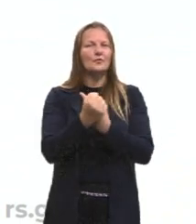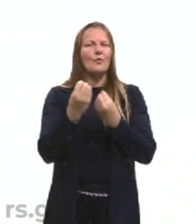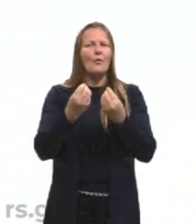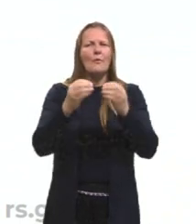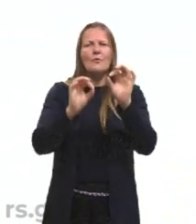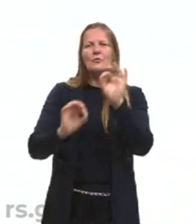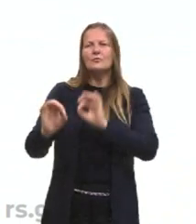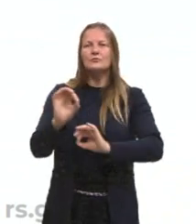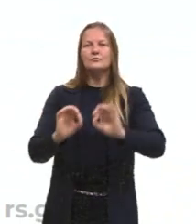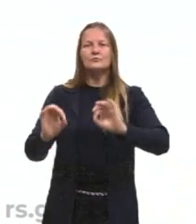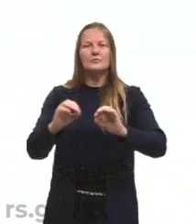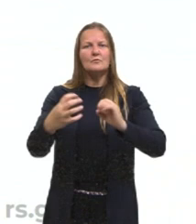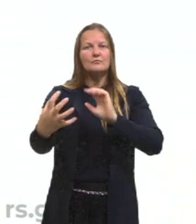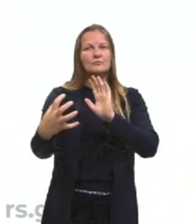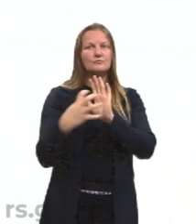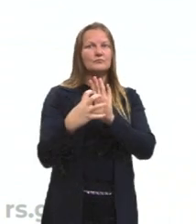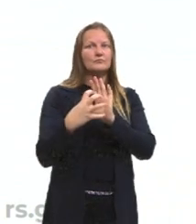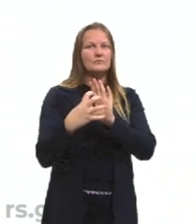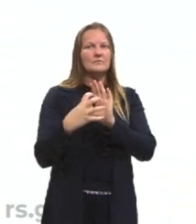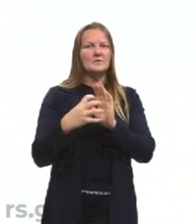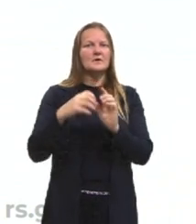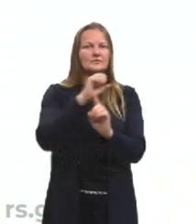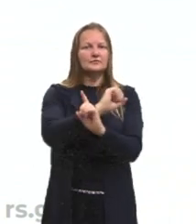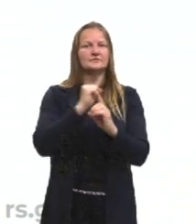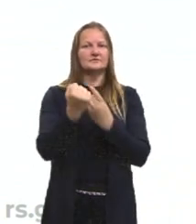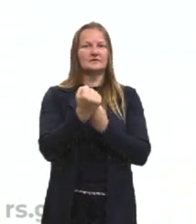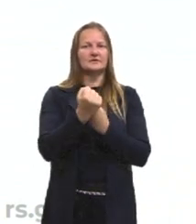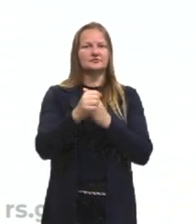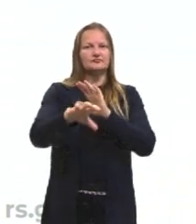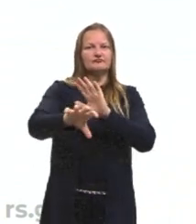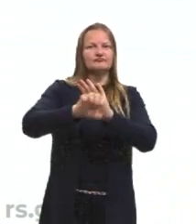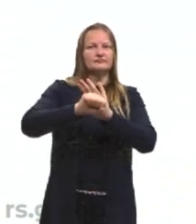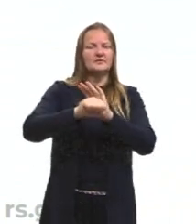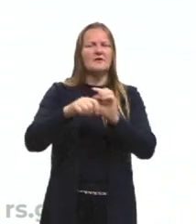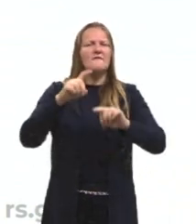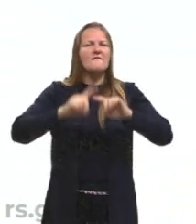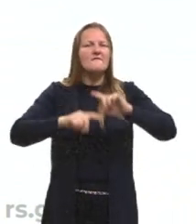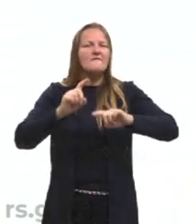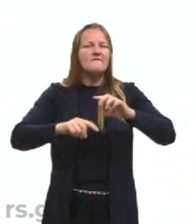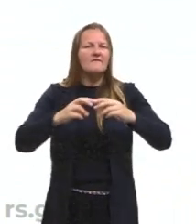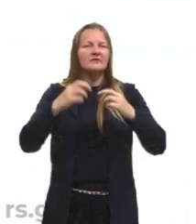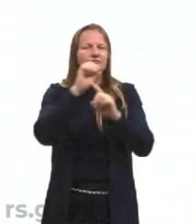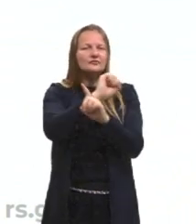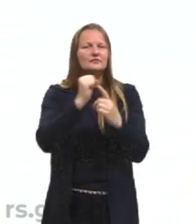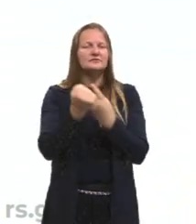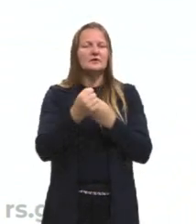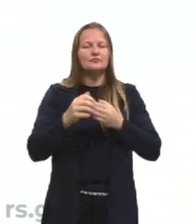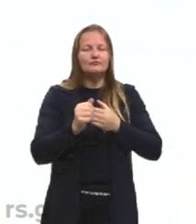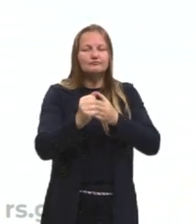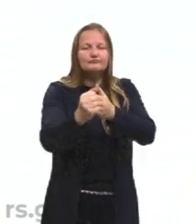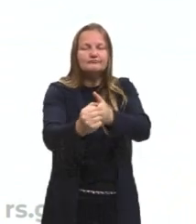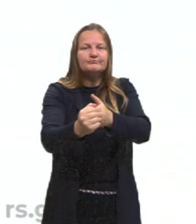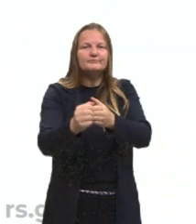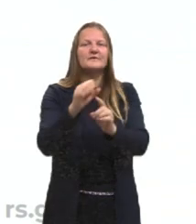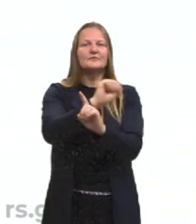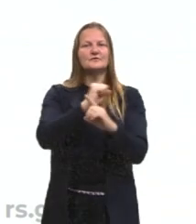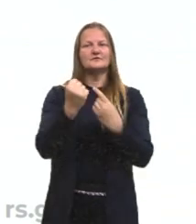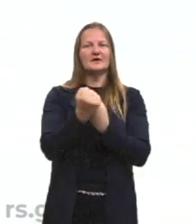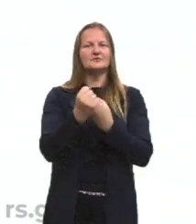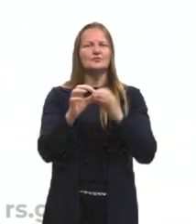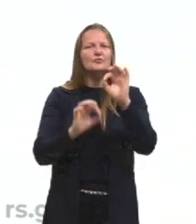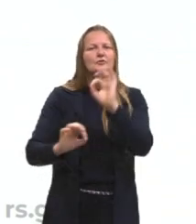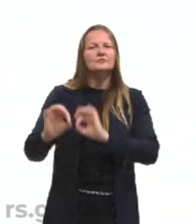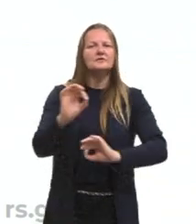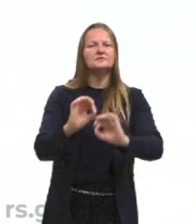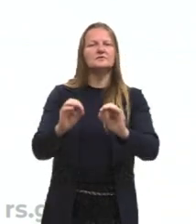nos afetam a sociedade de que forma os fatos sociais nos orientam né nos enfim